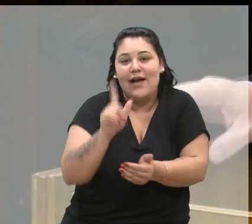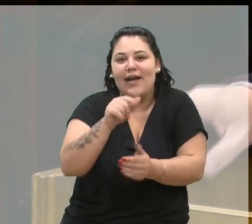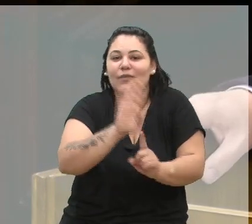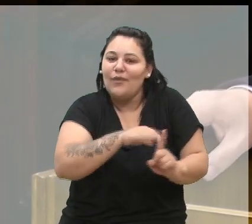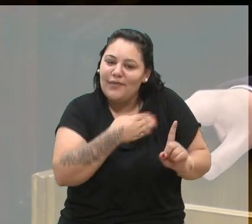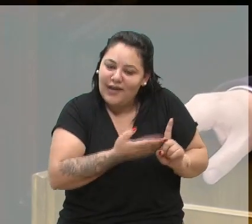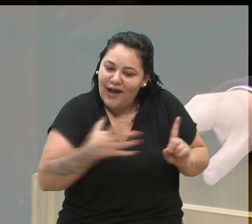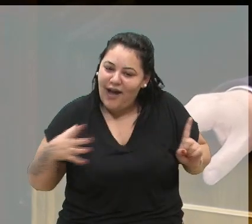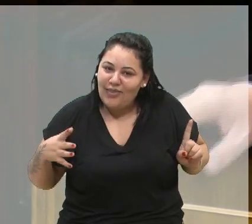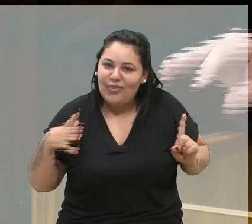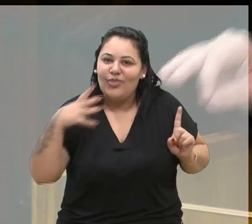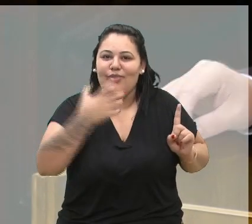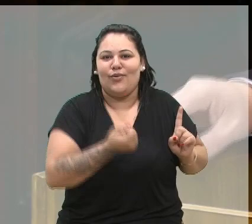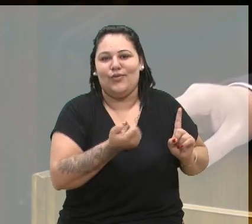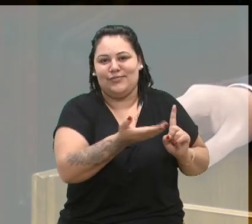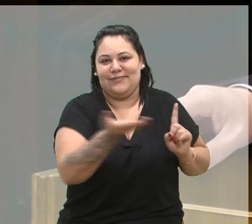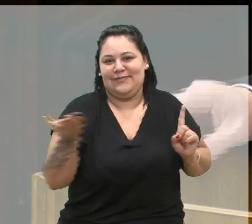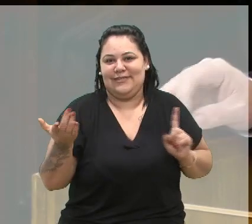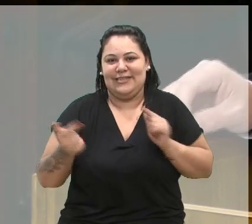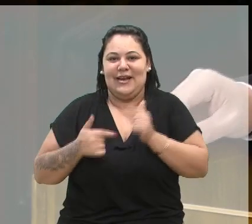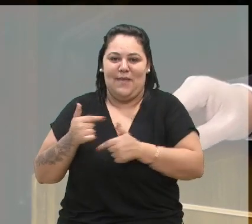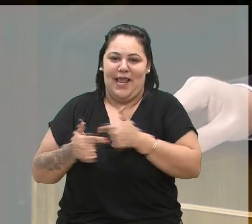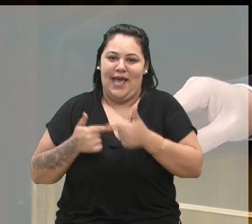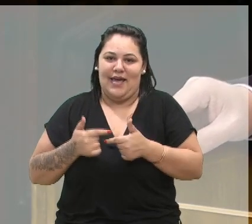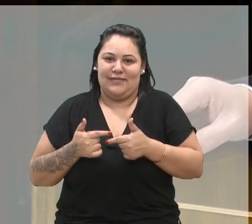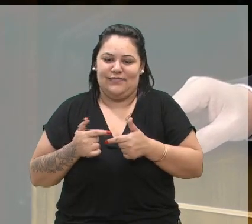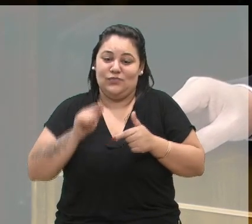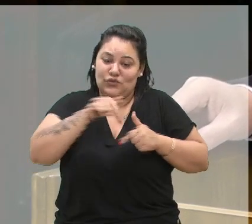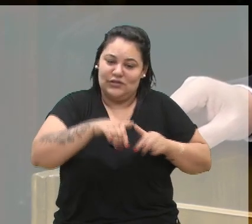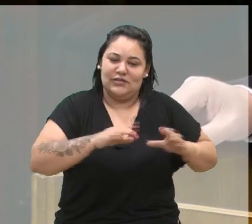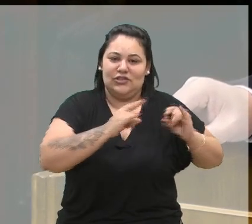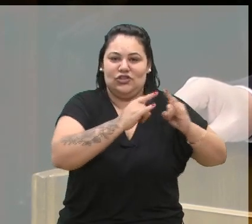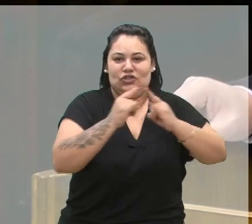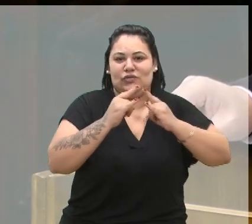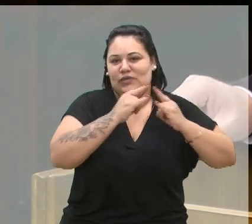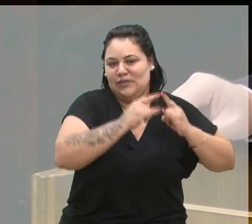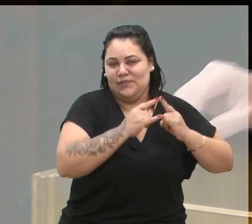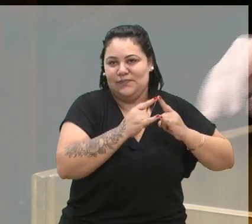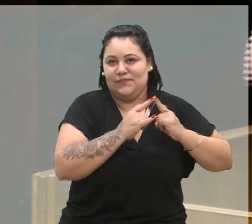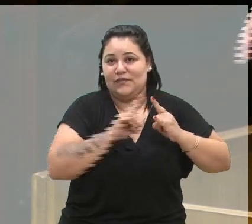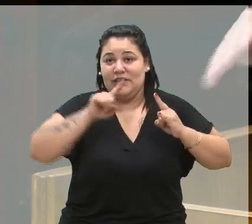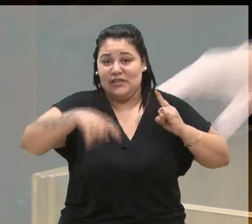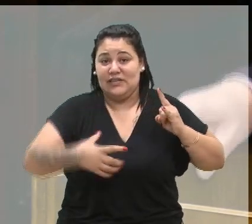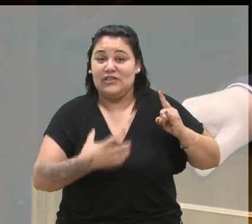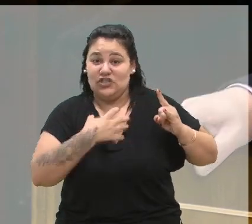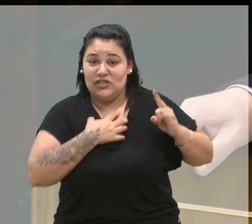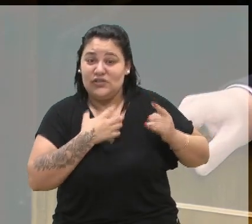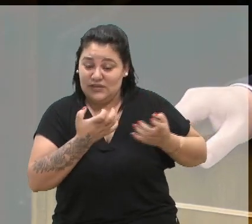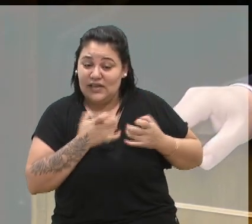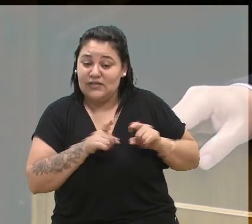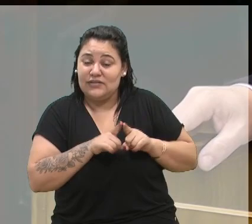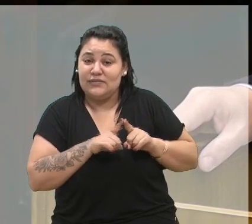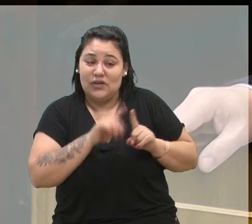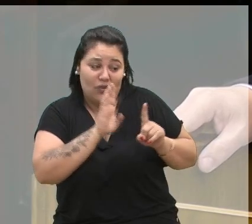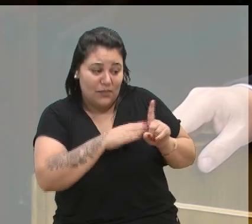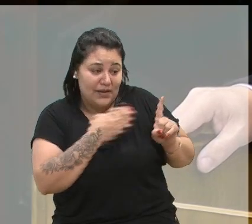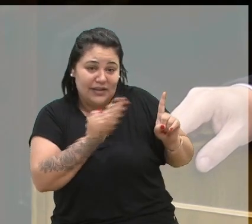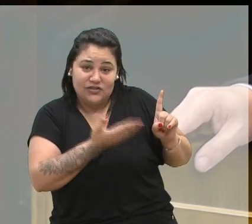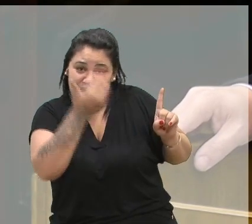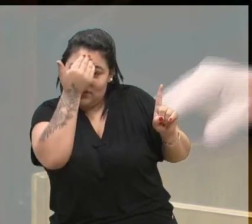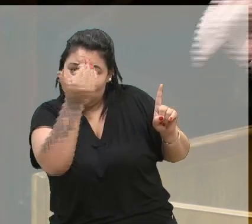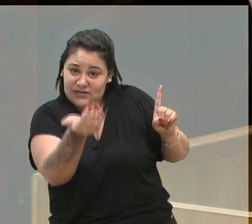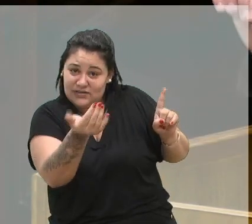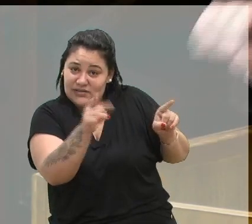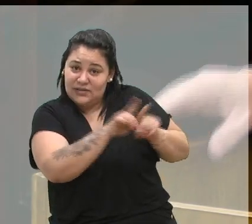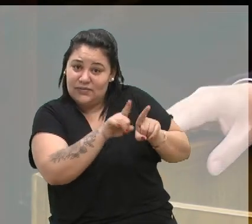a todos aqueles que trabalharam por esta instituição. E assim, quero aqui homenagear e agradecer